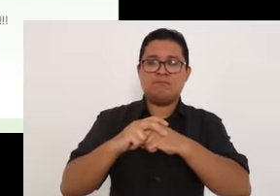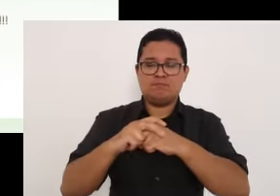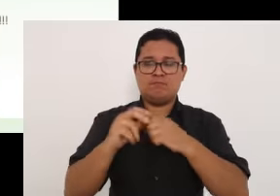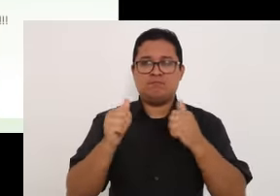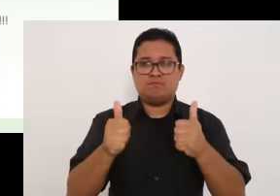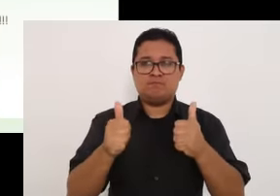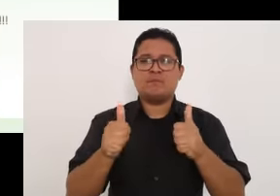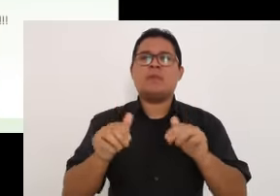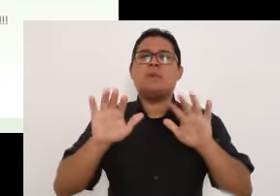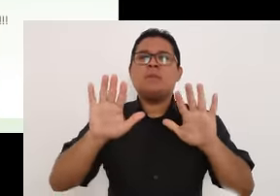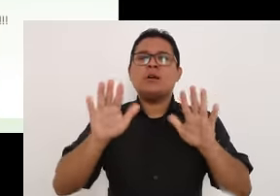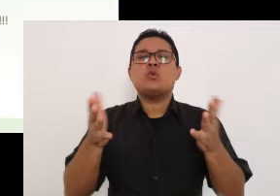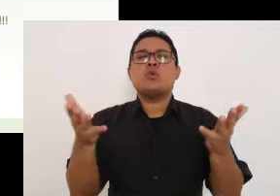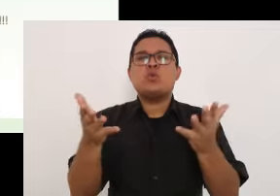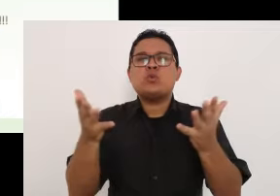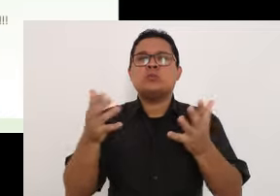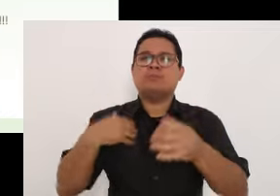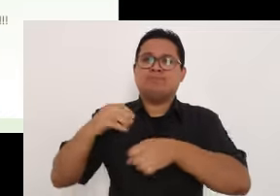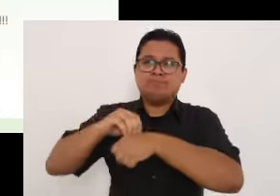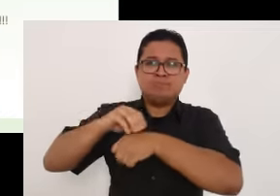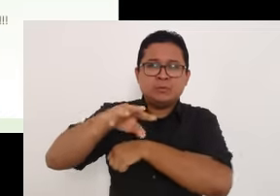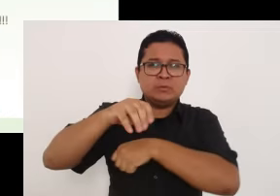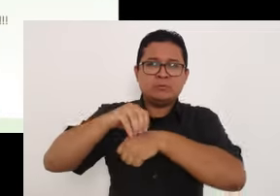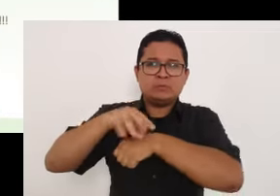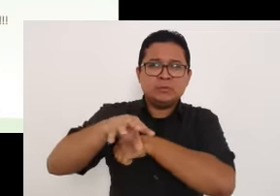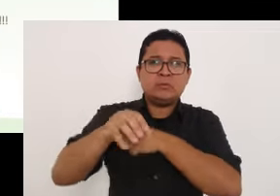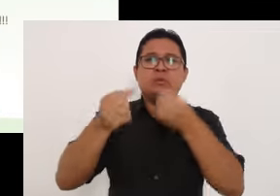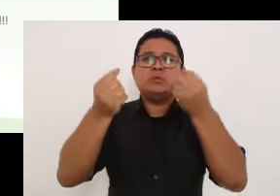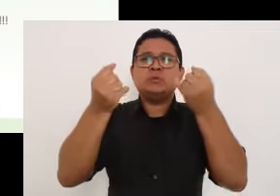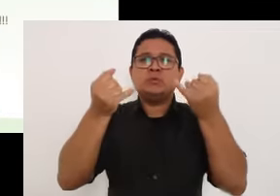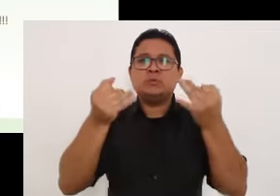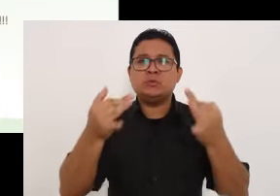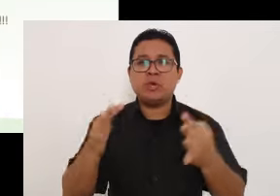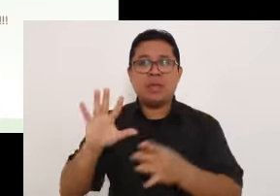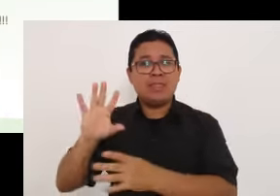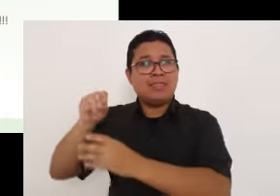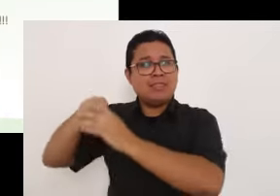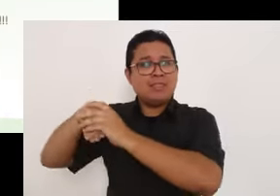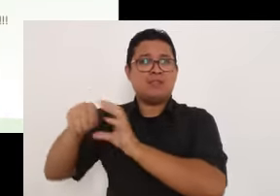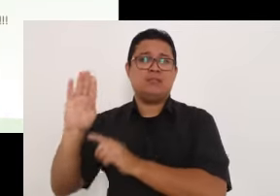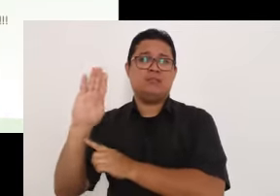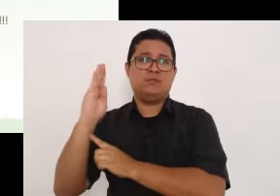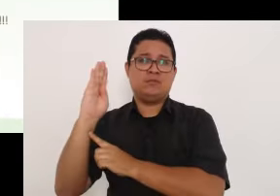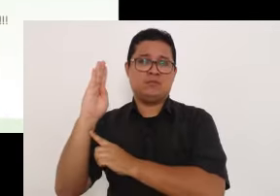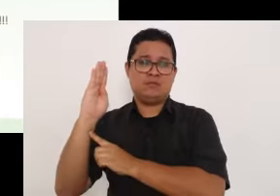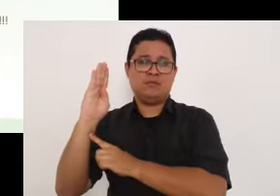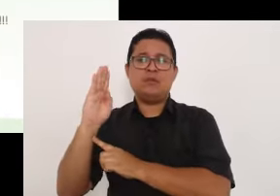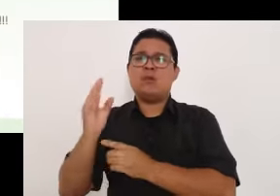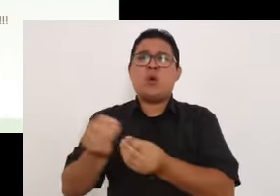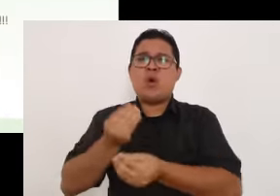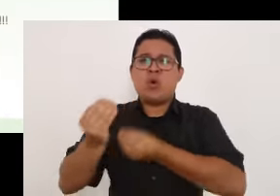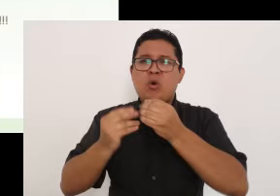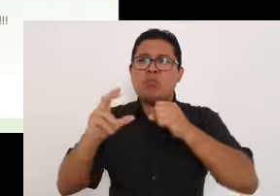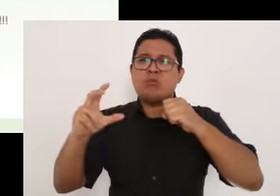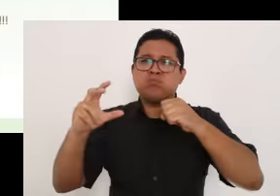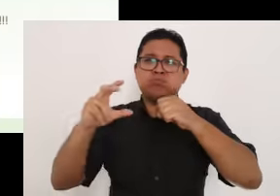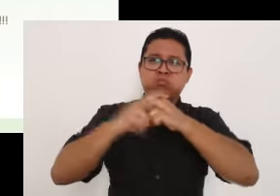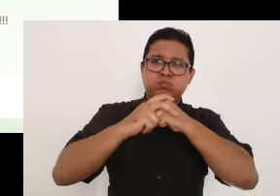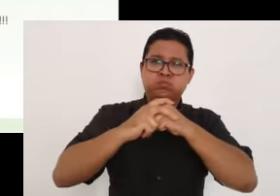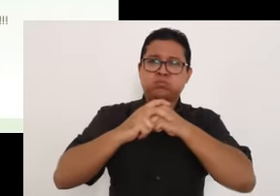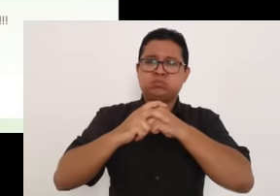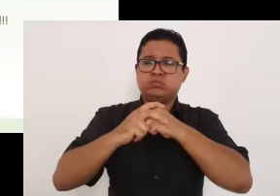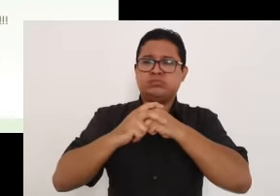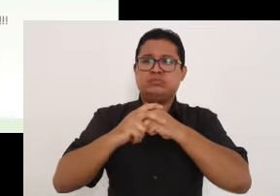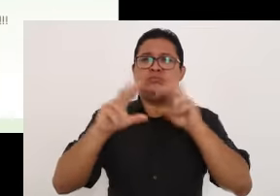biologia, tá? Para entender quem são esses indivíduos que nós vamos